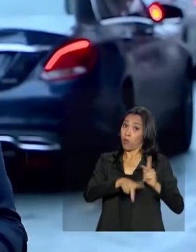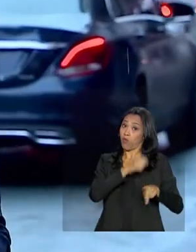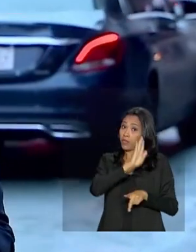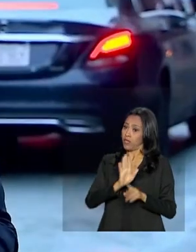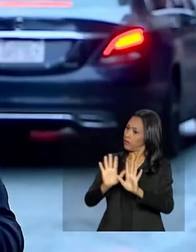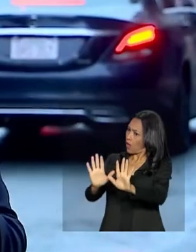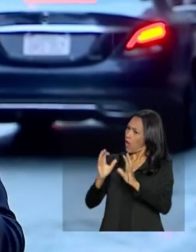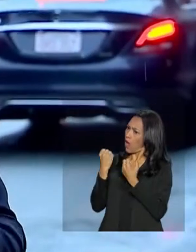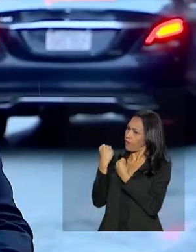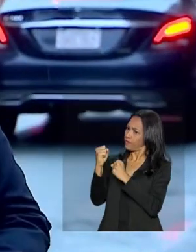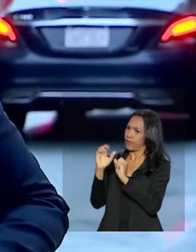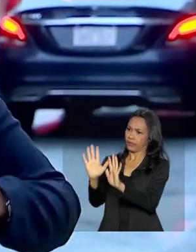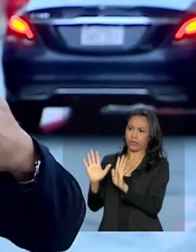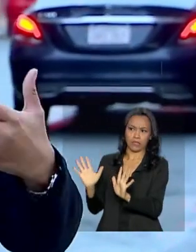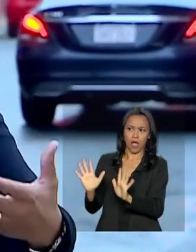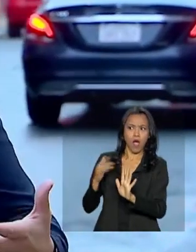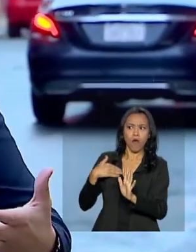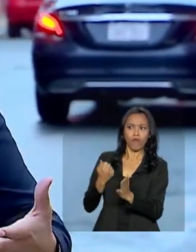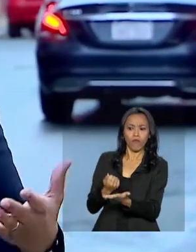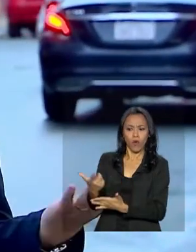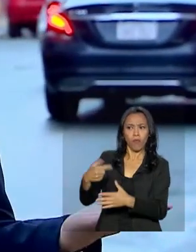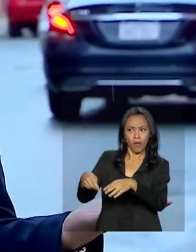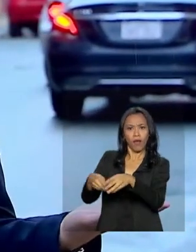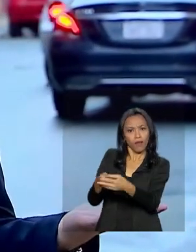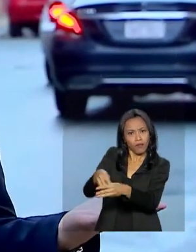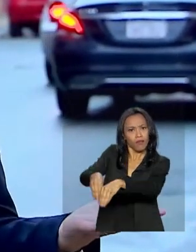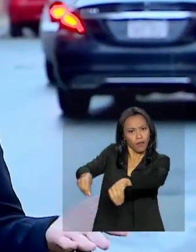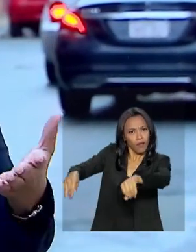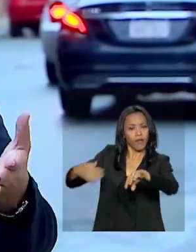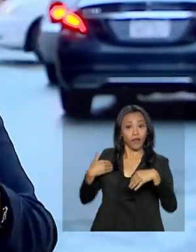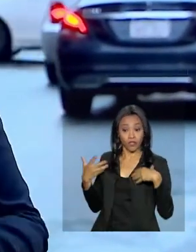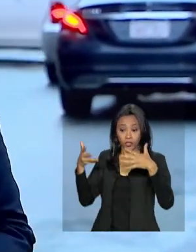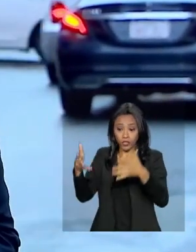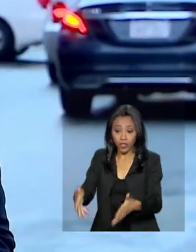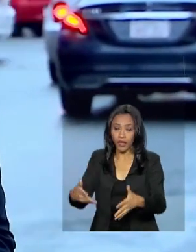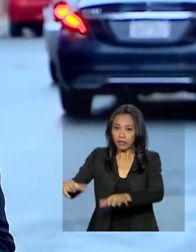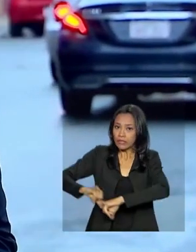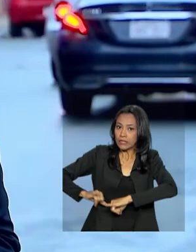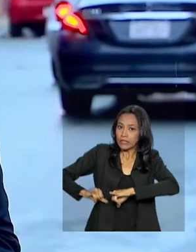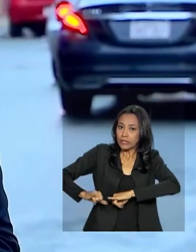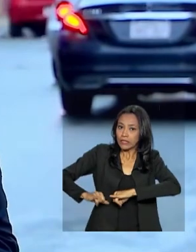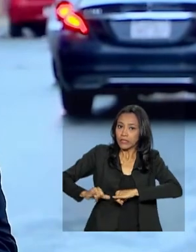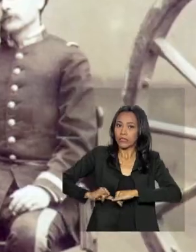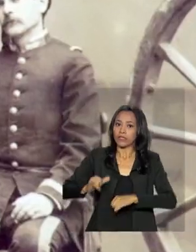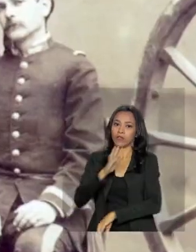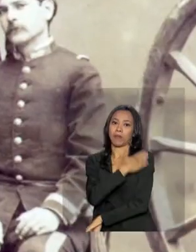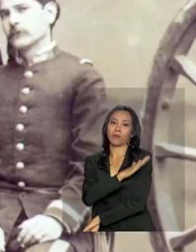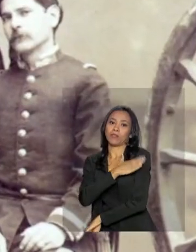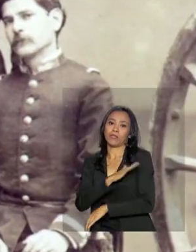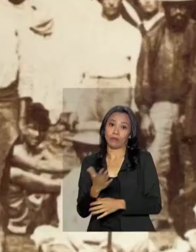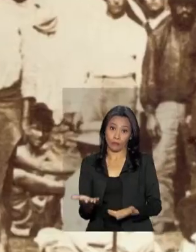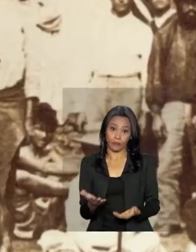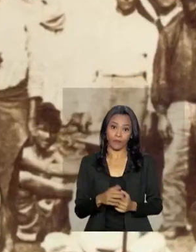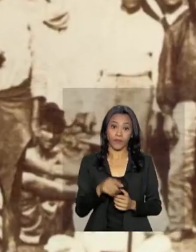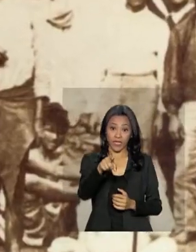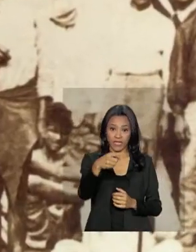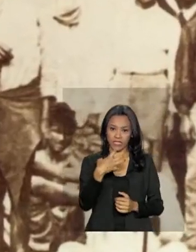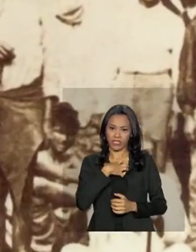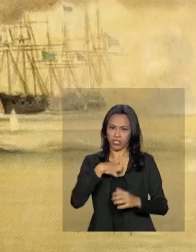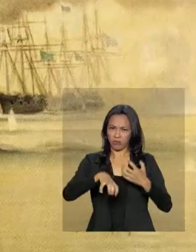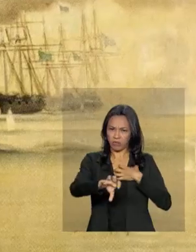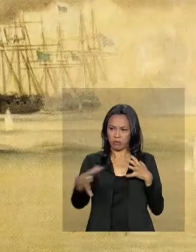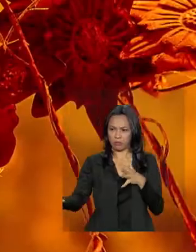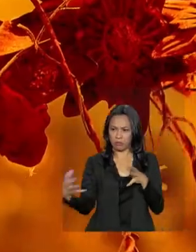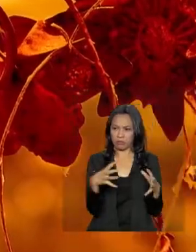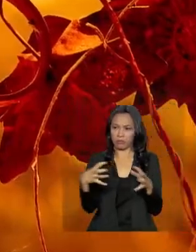defendiam, diziam que compravam legalmente essas terras e que quando chegaram aqui sofreram com preconceito. Esse clima de rivalidade